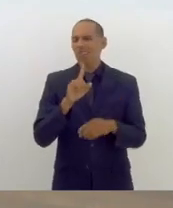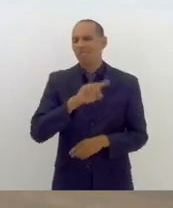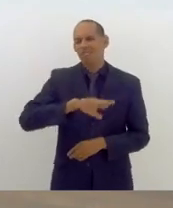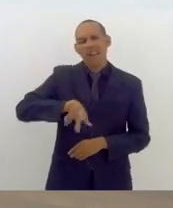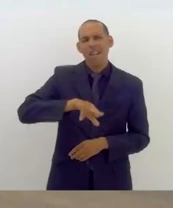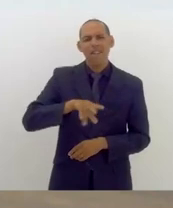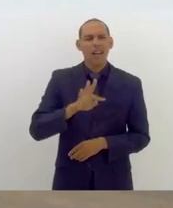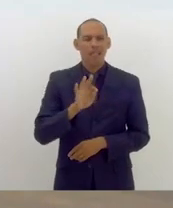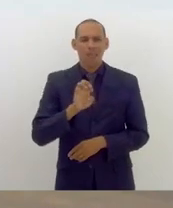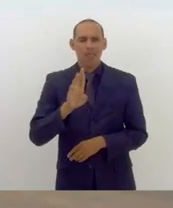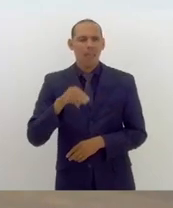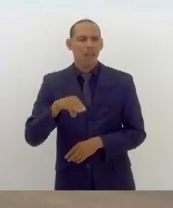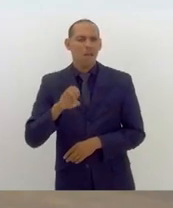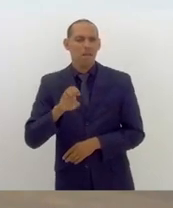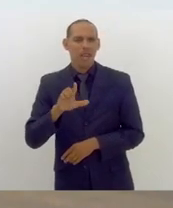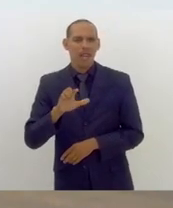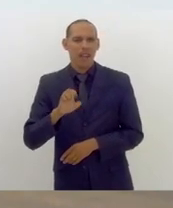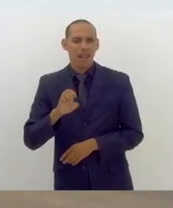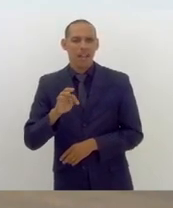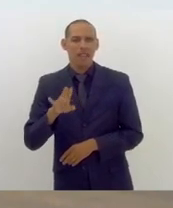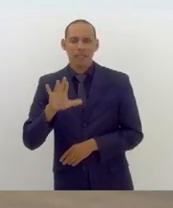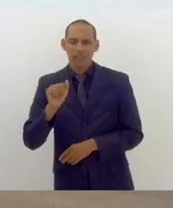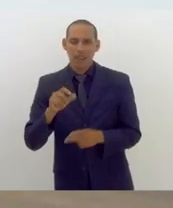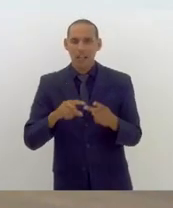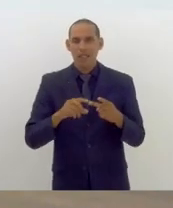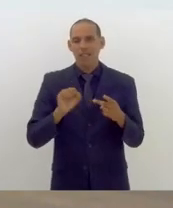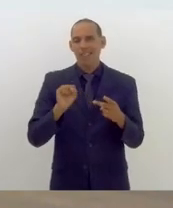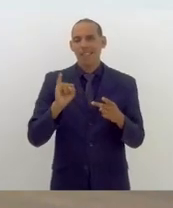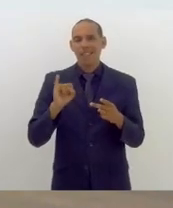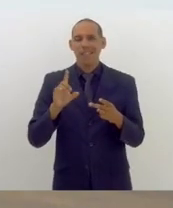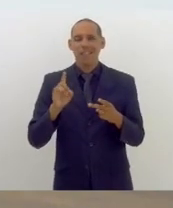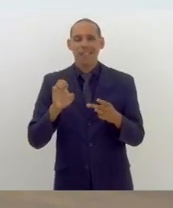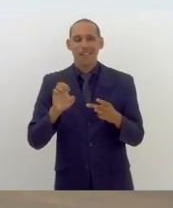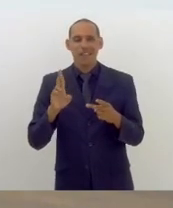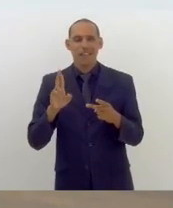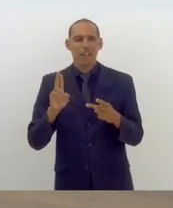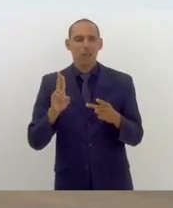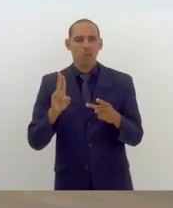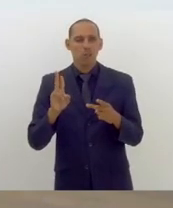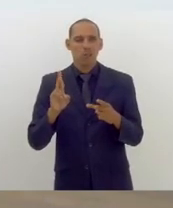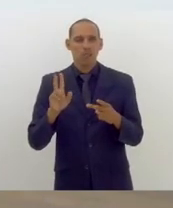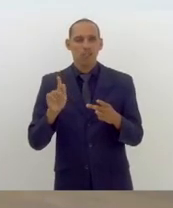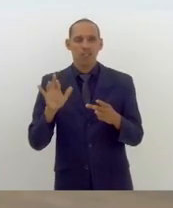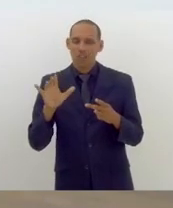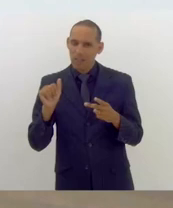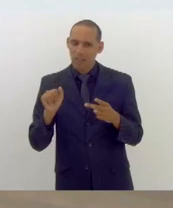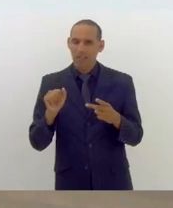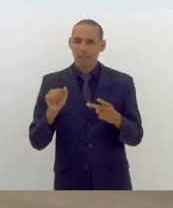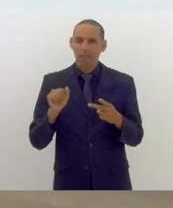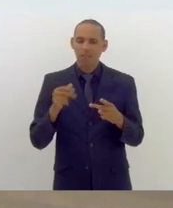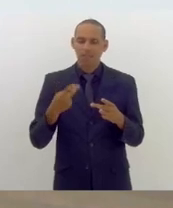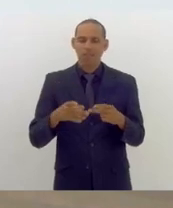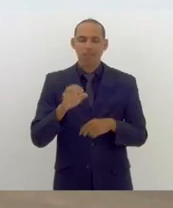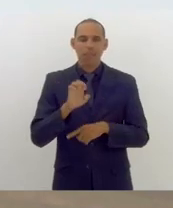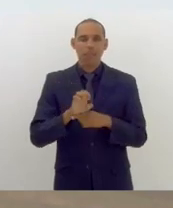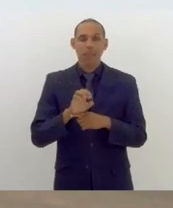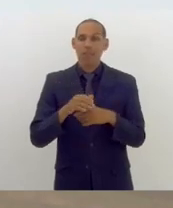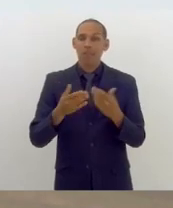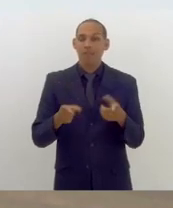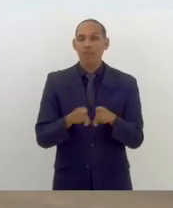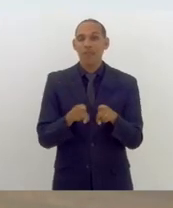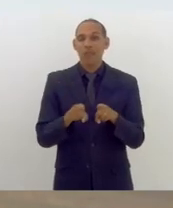termelétricas e as grandes Siderúrgicas no estado por fim com a doença da Prefeitura